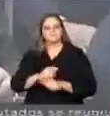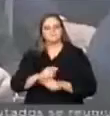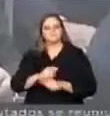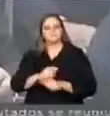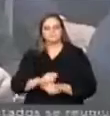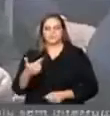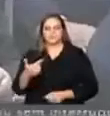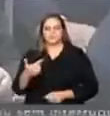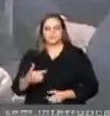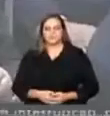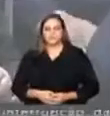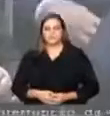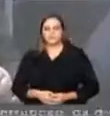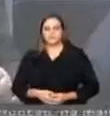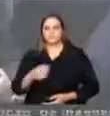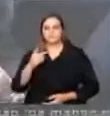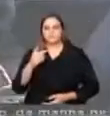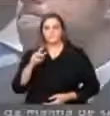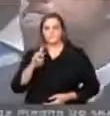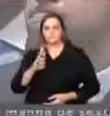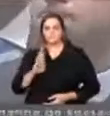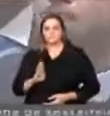Mano do PRB.